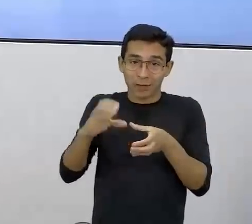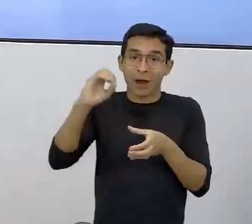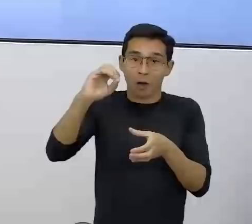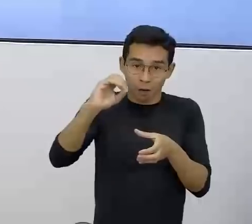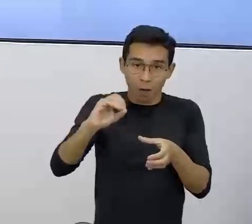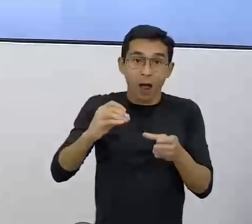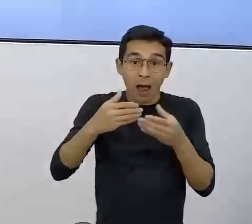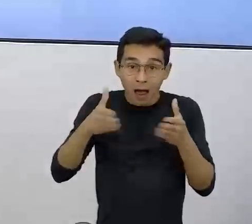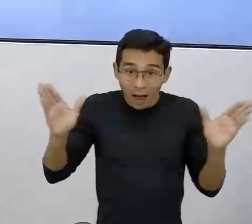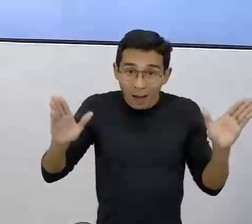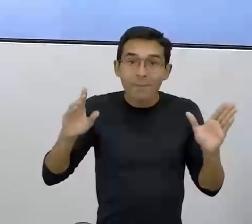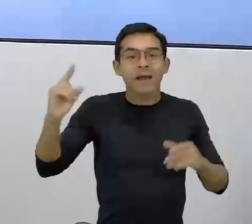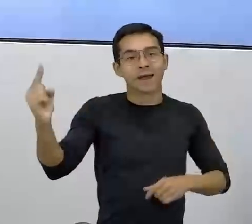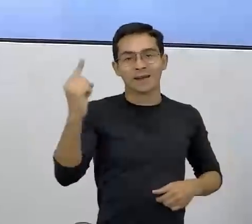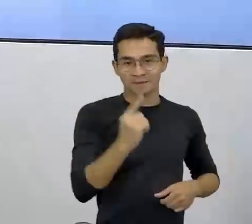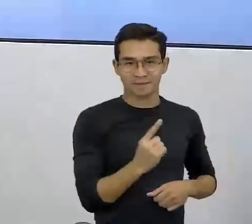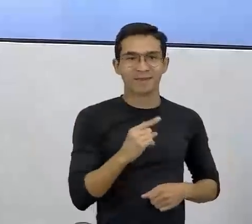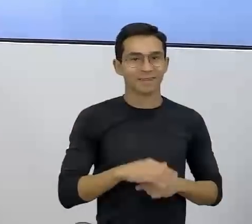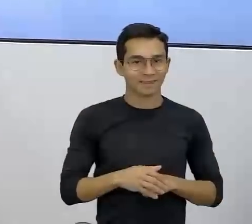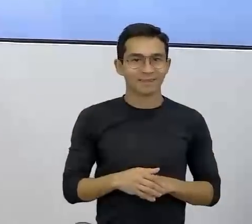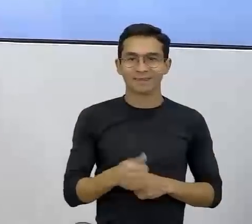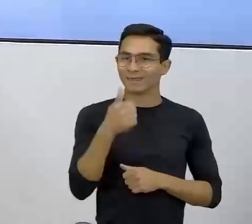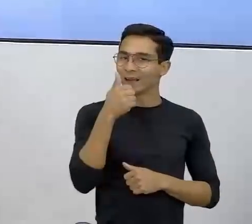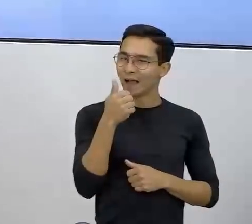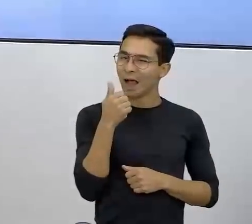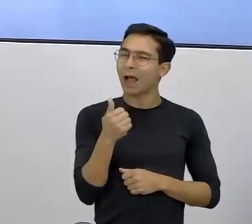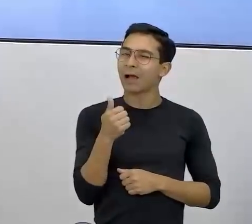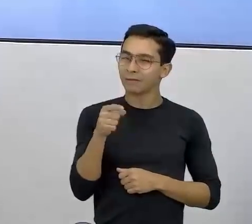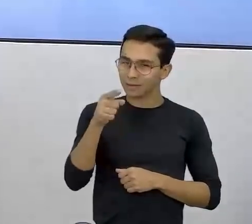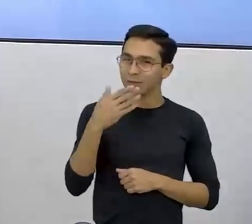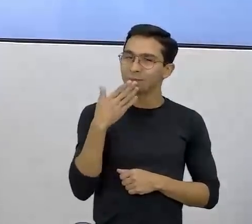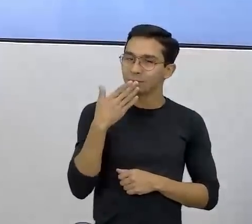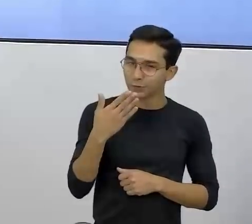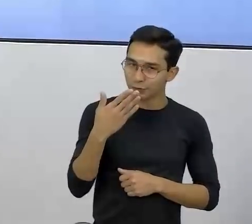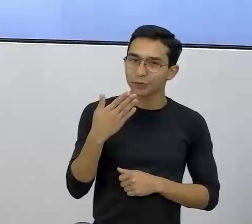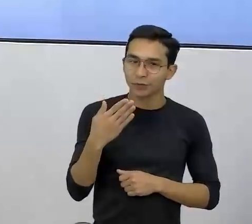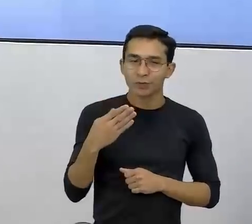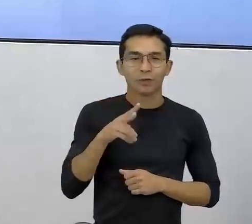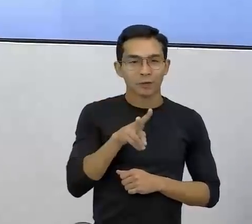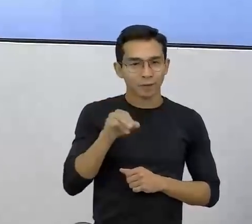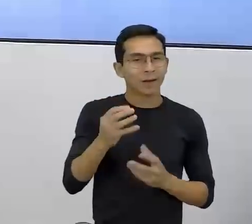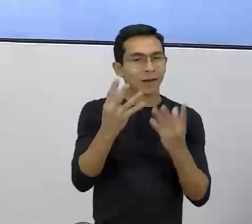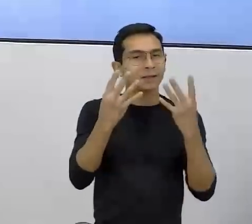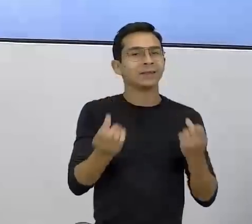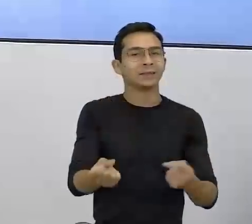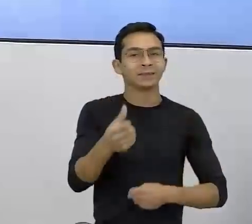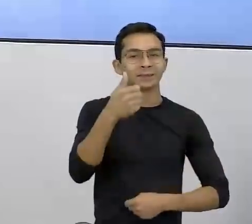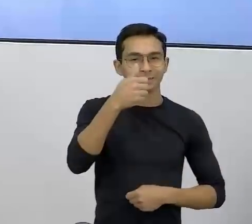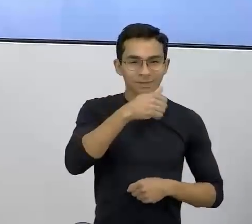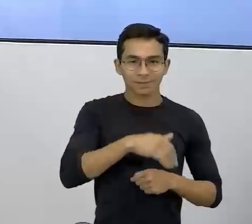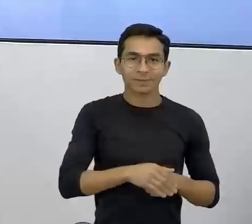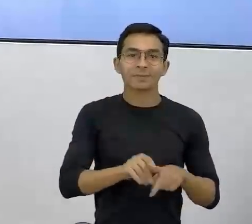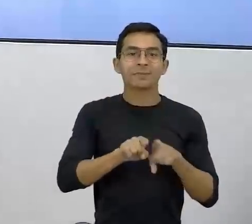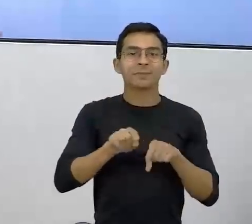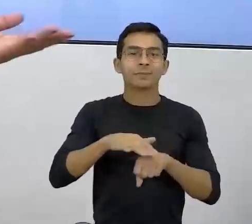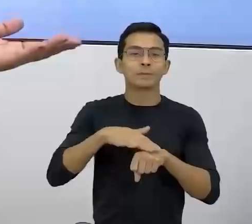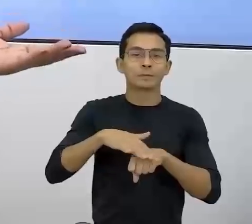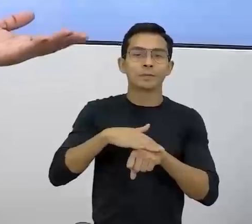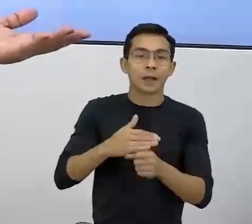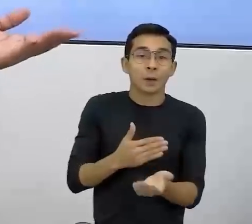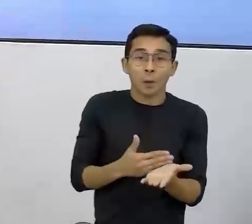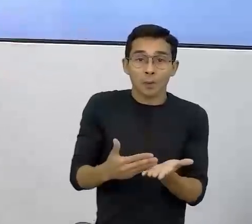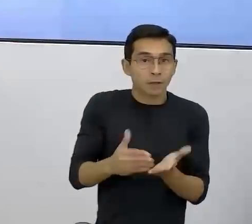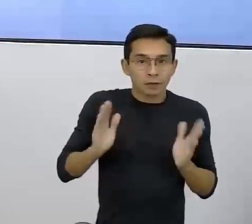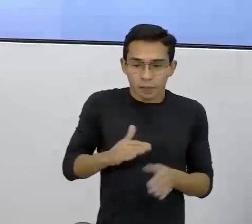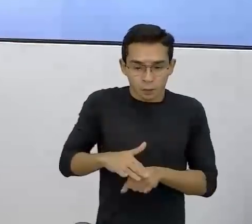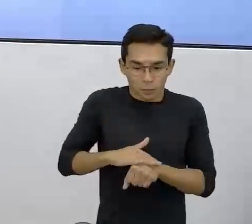engraçado. Então, vamos ver, professor. A gente leva aqui a sua reivindicação para ele colar aqui. E também essa questão de começo de conversa. Conversar já